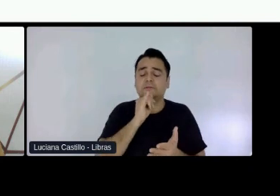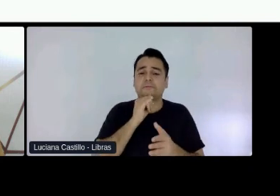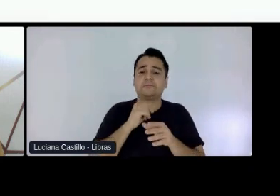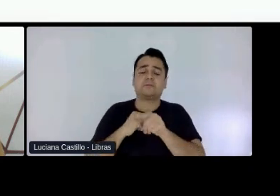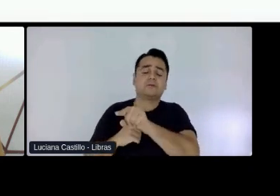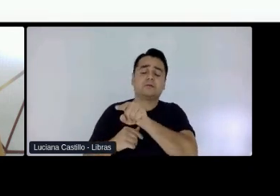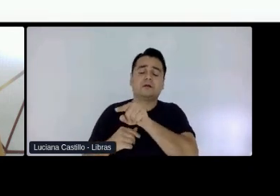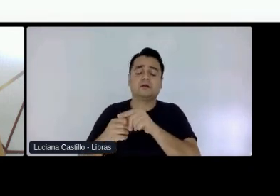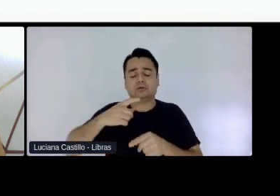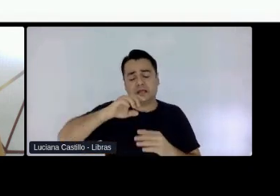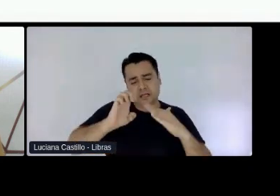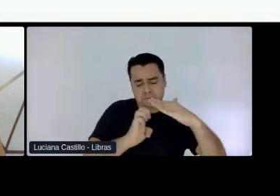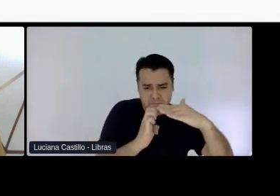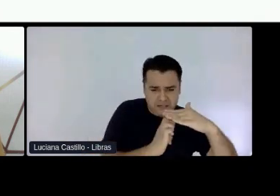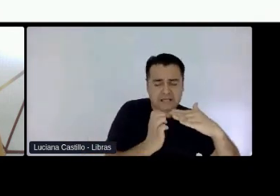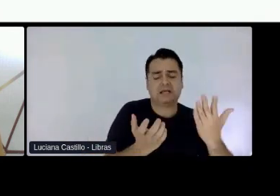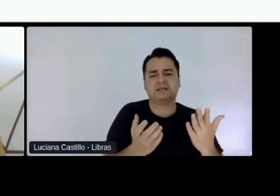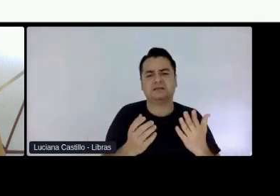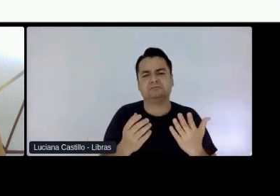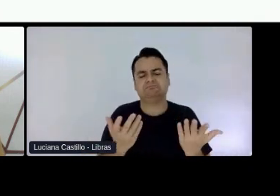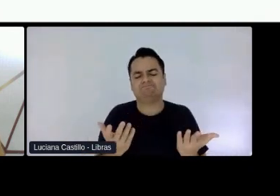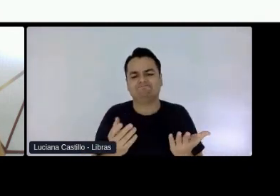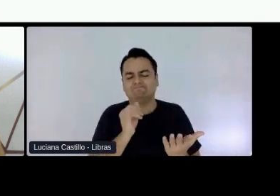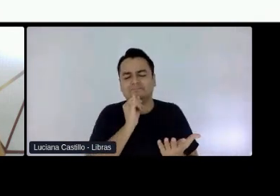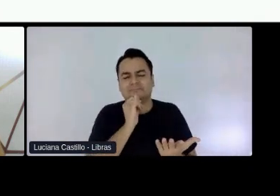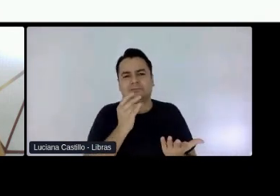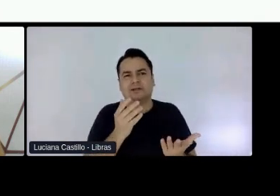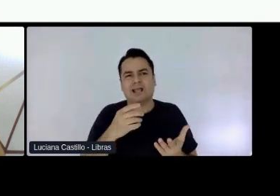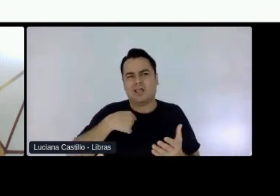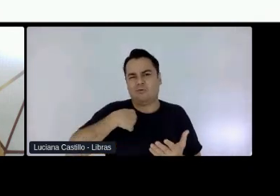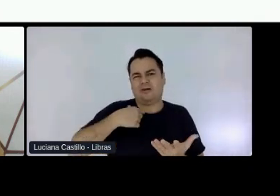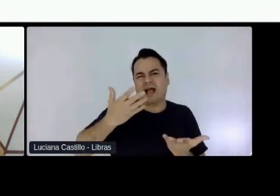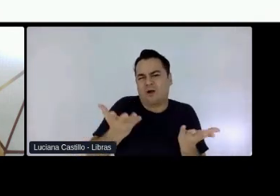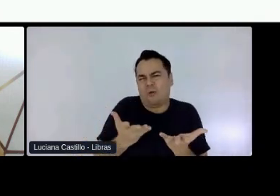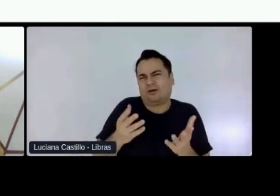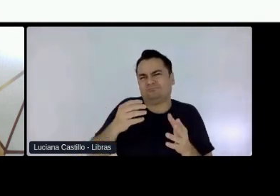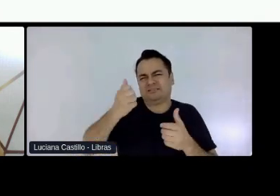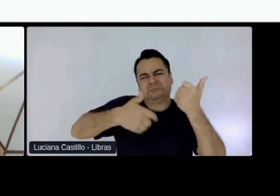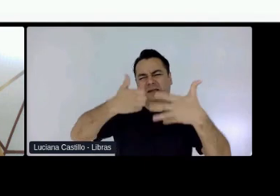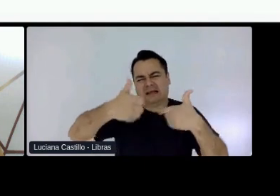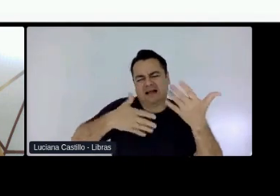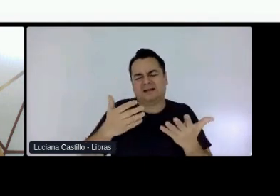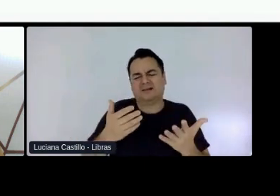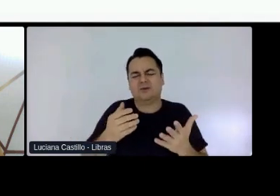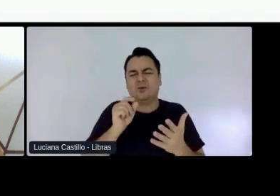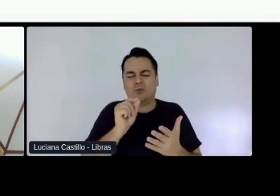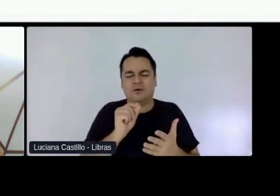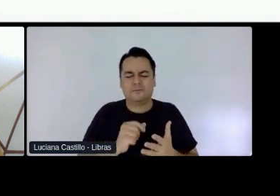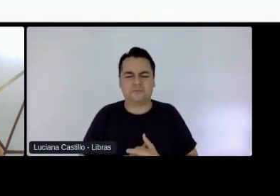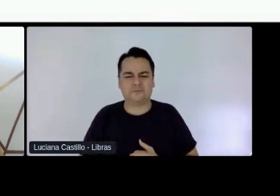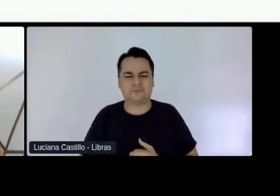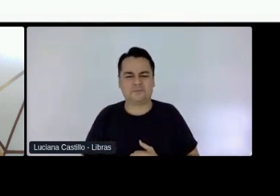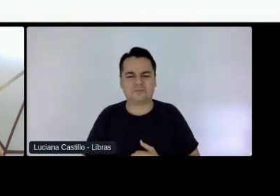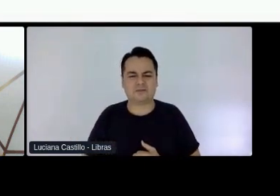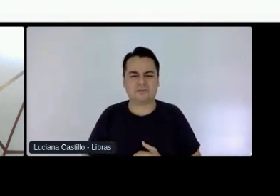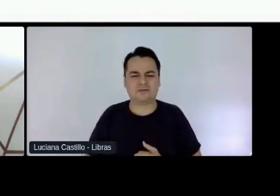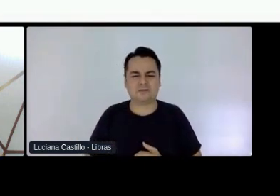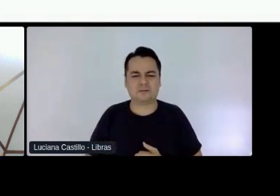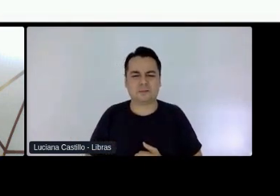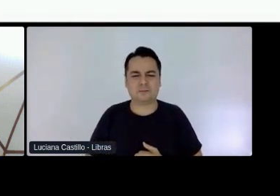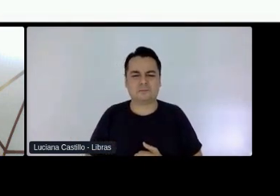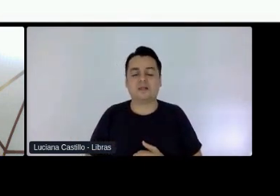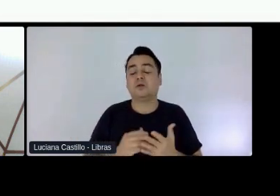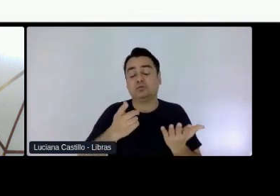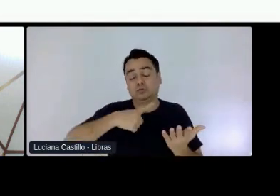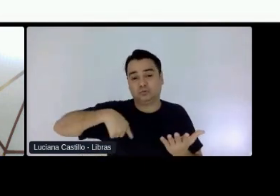poderiam, né, enfim, né, não vale discutir a relevância disso, porque, enfim, não tem